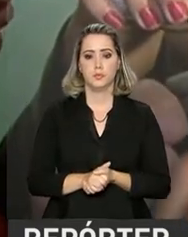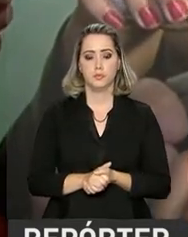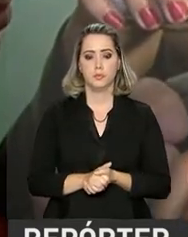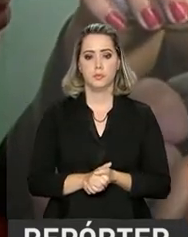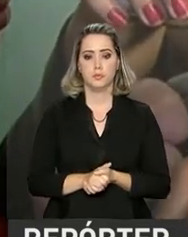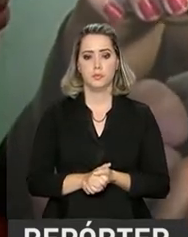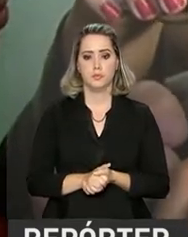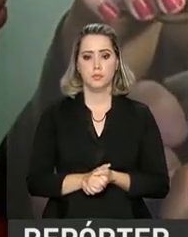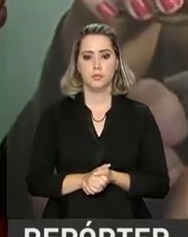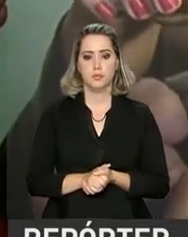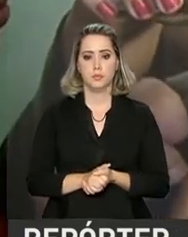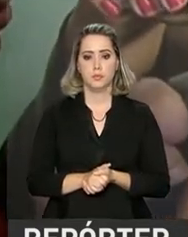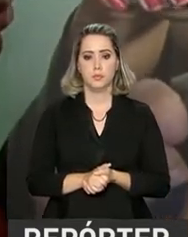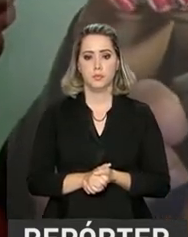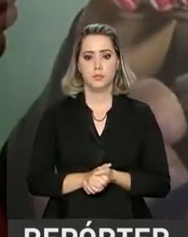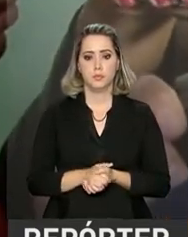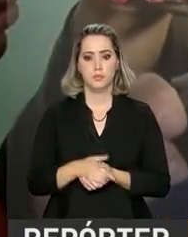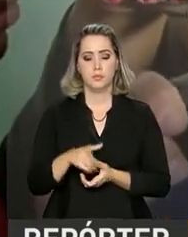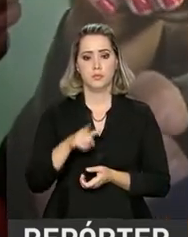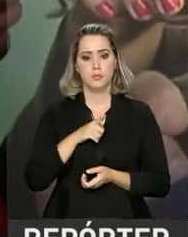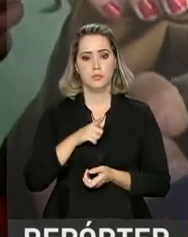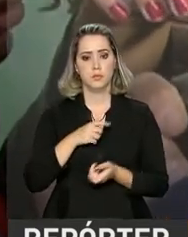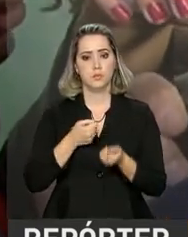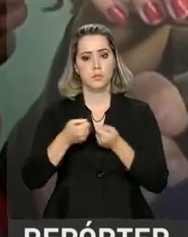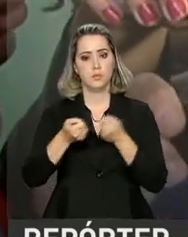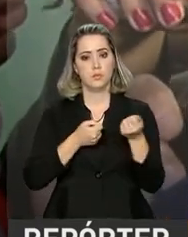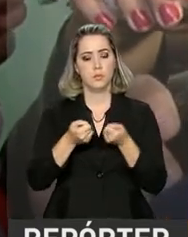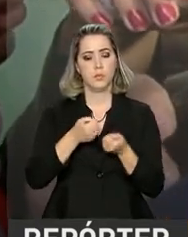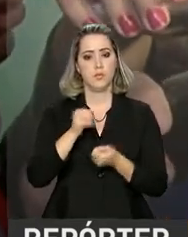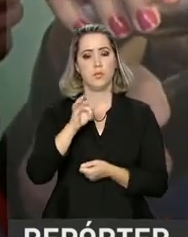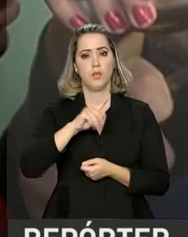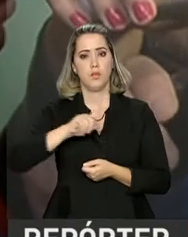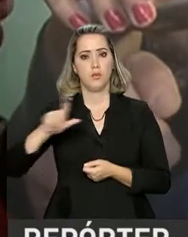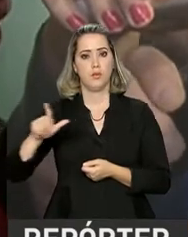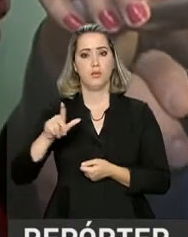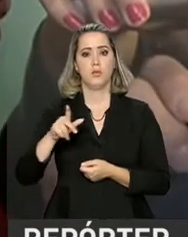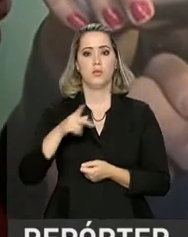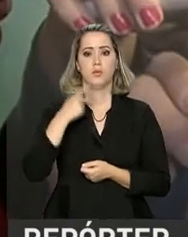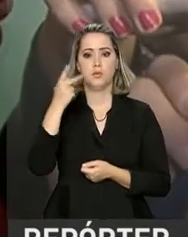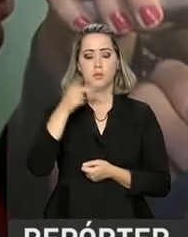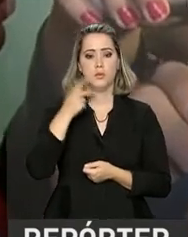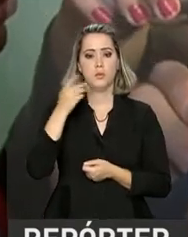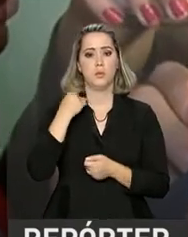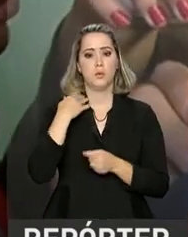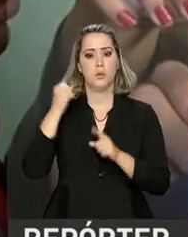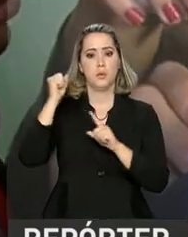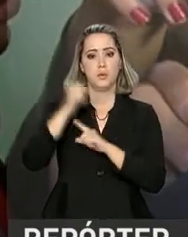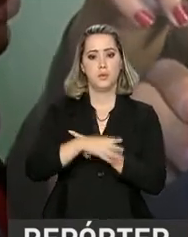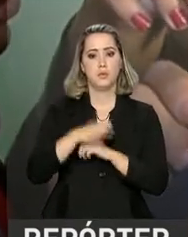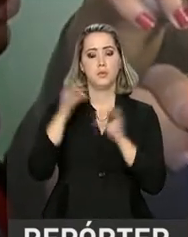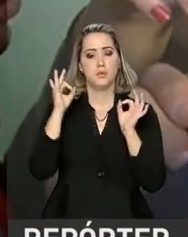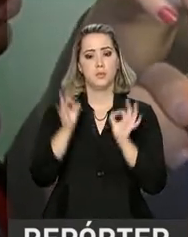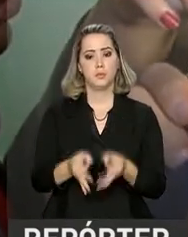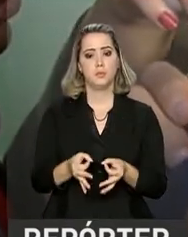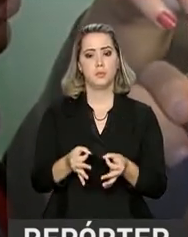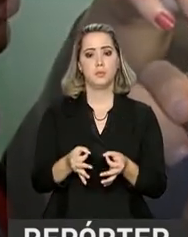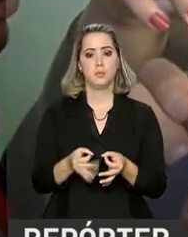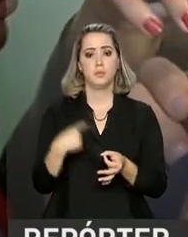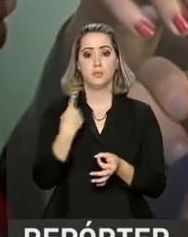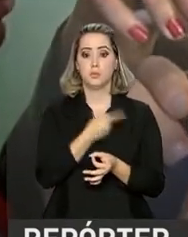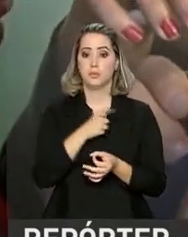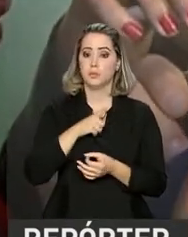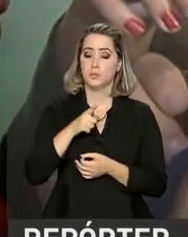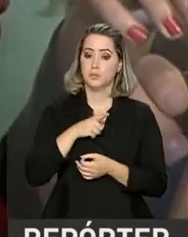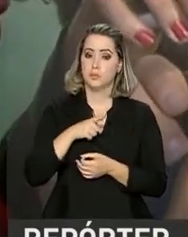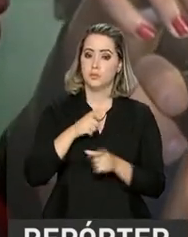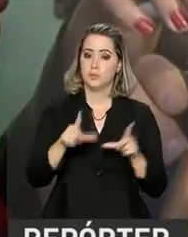No momento em que existe um ajuste fiscal, no momento em que a política monetária do Banco Central é bem sucedida e firme, nós temos